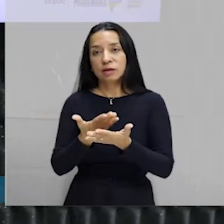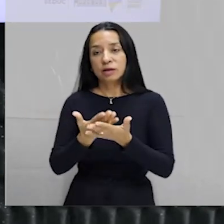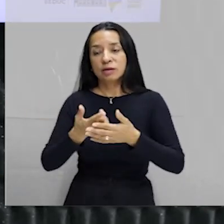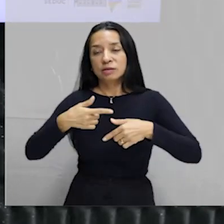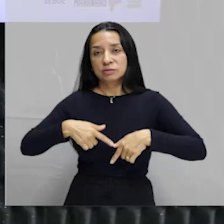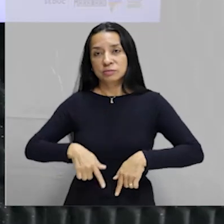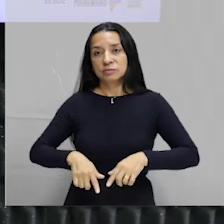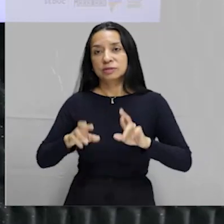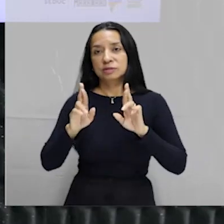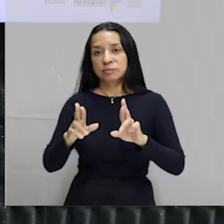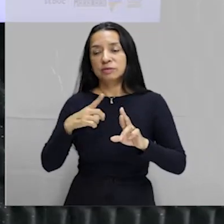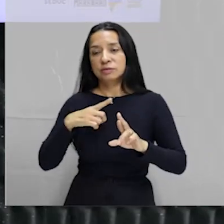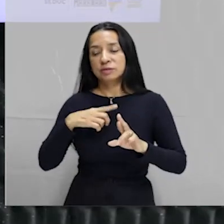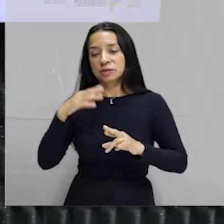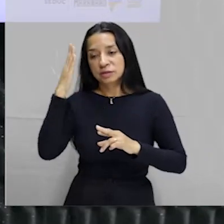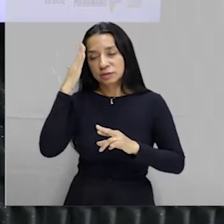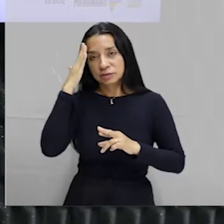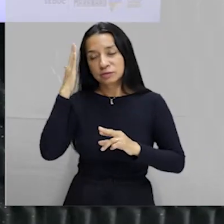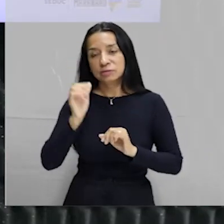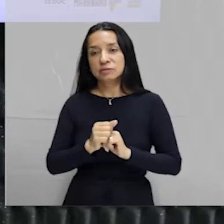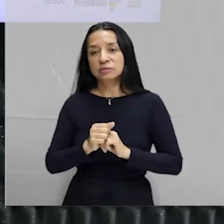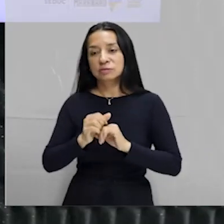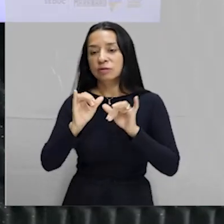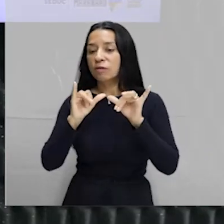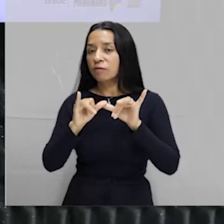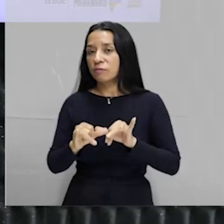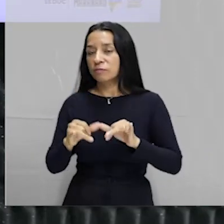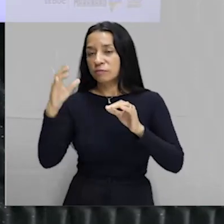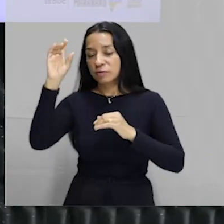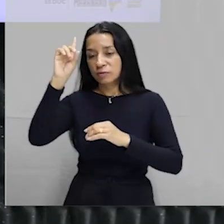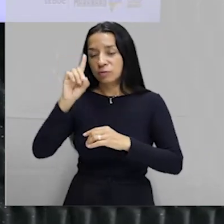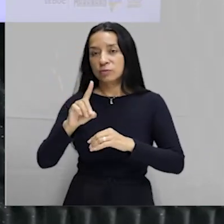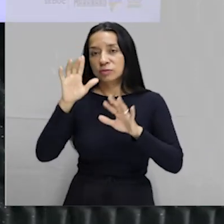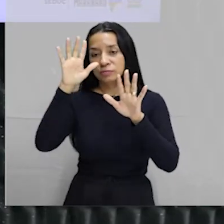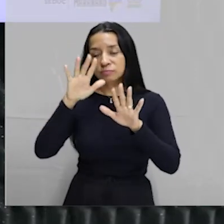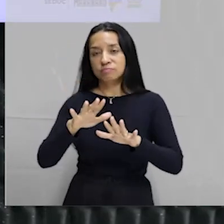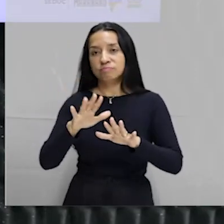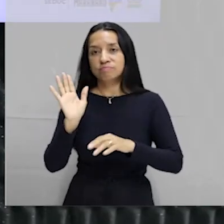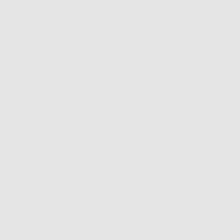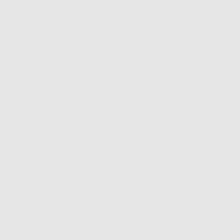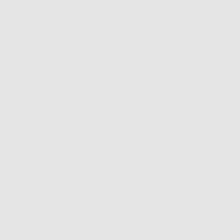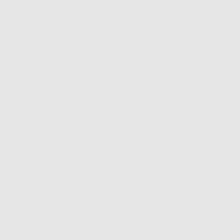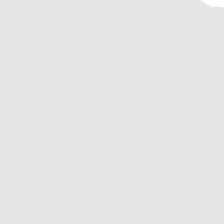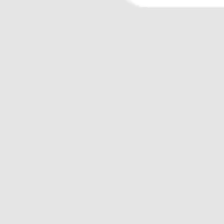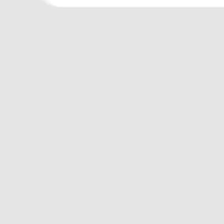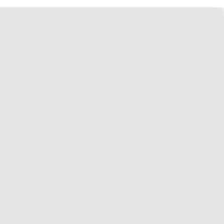Eu espero que vocês tenham entendido e fiquem todos com Deus. Até mais, pessoal. Tchau, tchau.